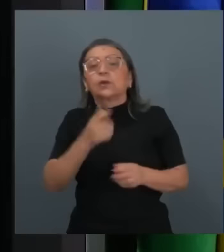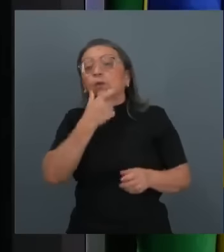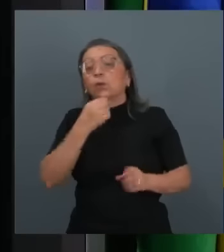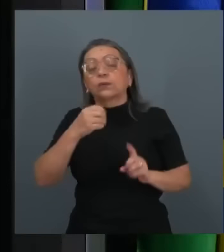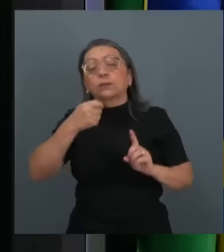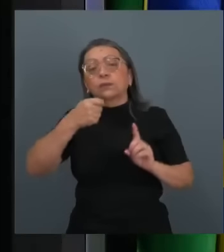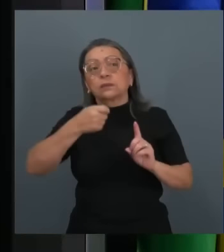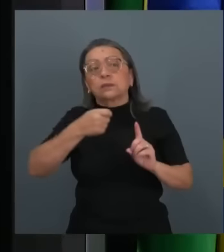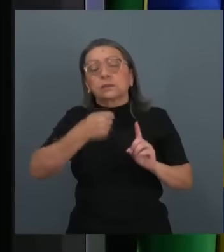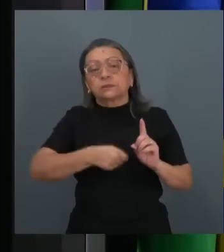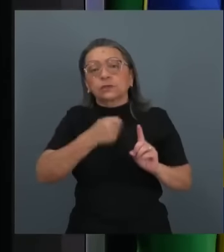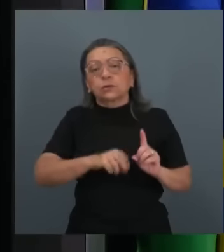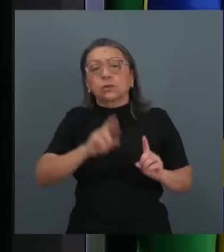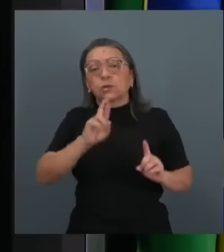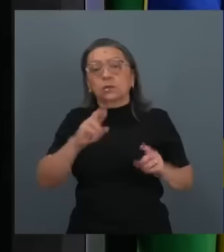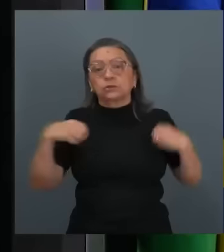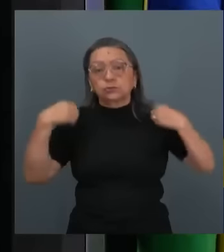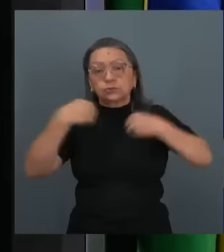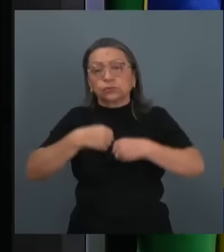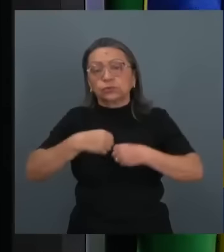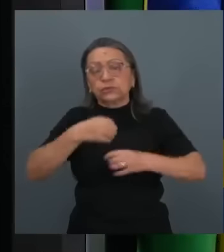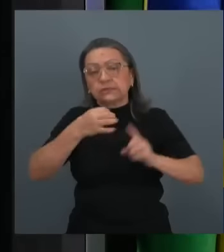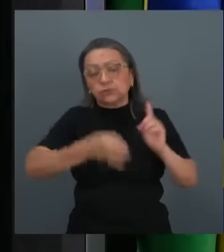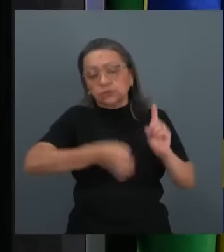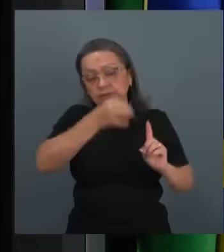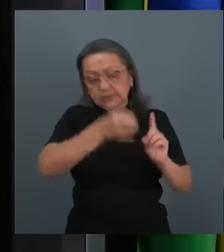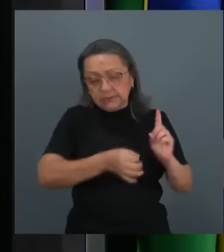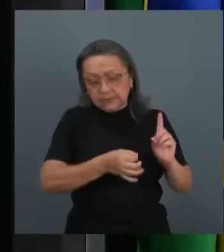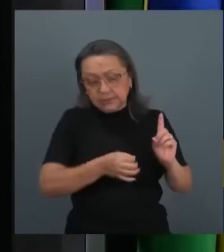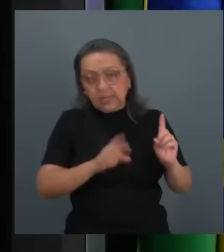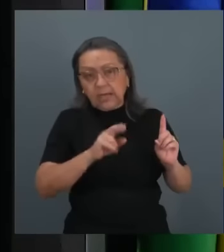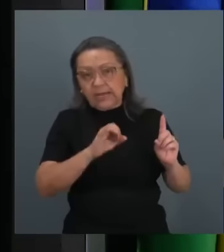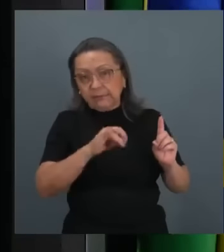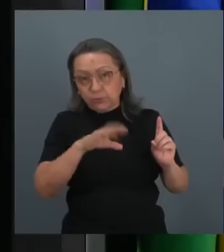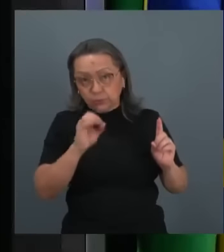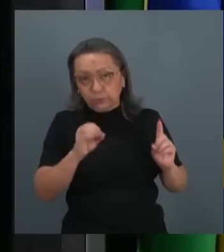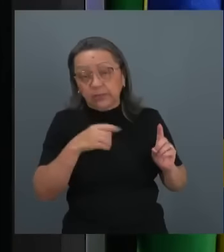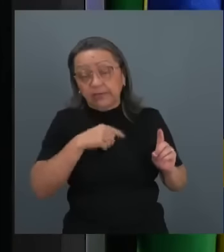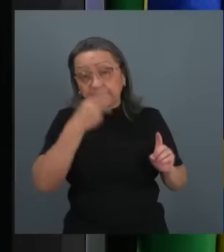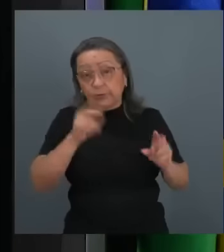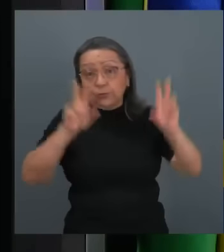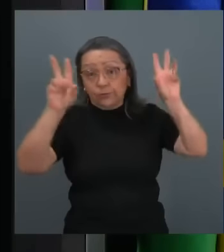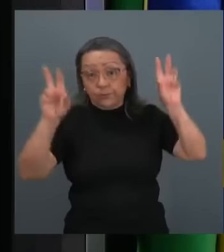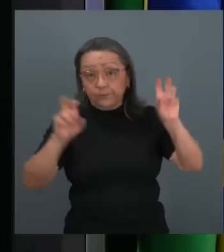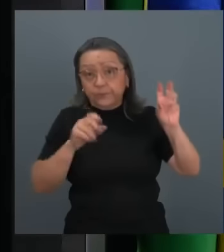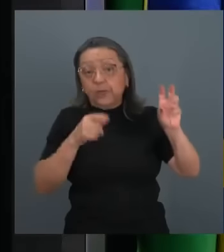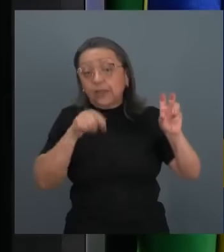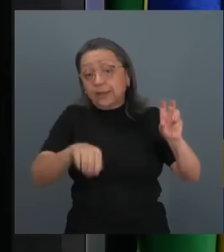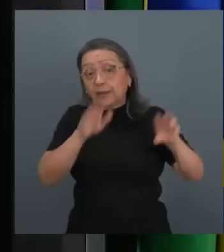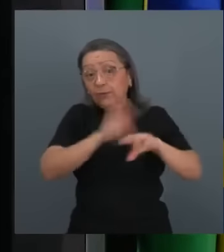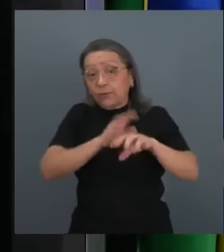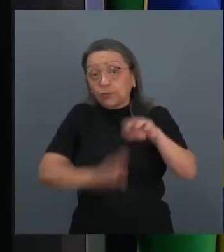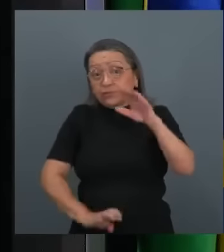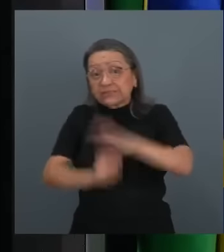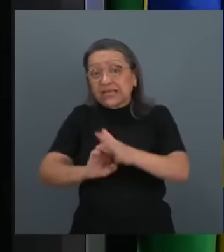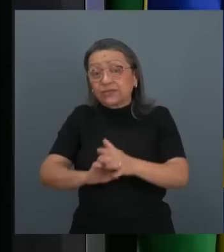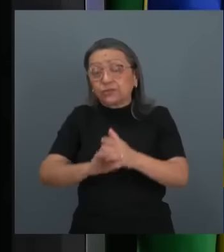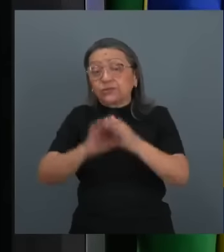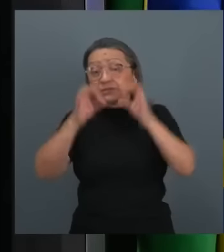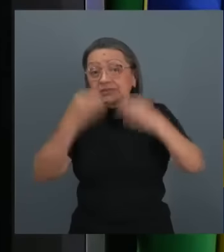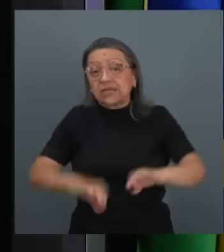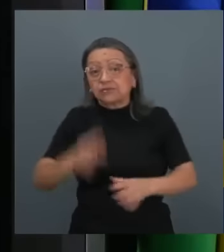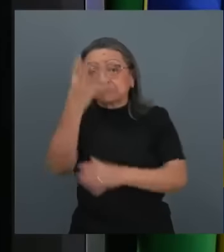da Silva, que fez a seguinte declaração estarrecedora, abro aspas, o Estado legal foi engolido